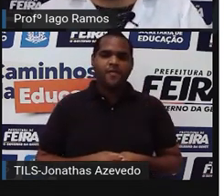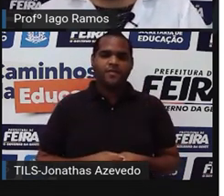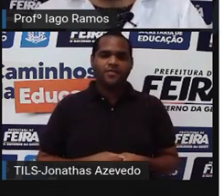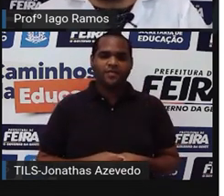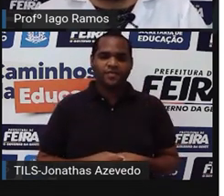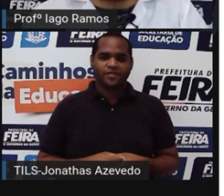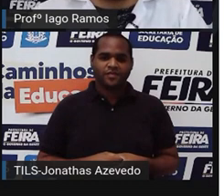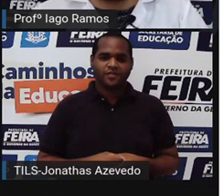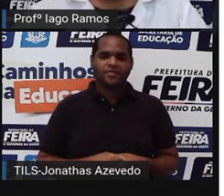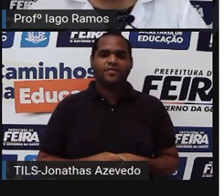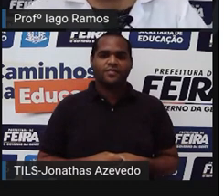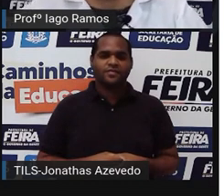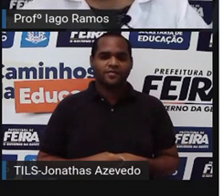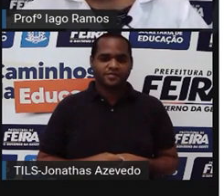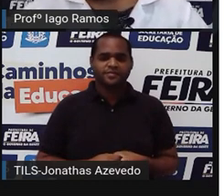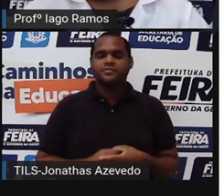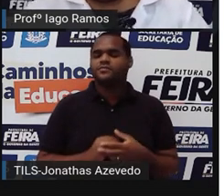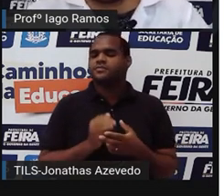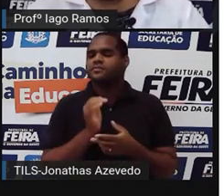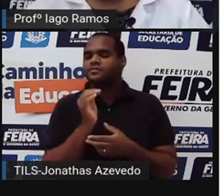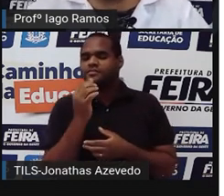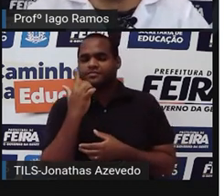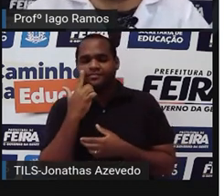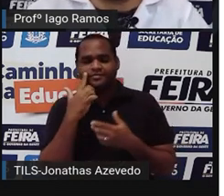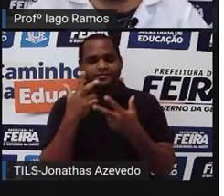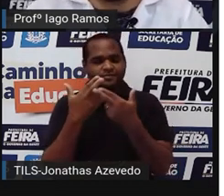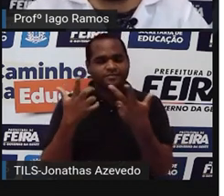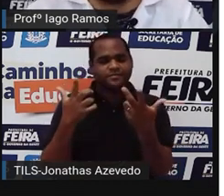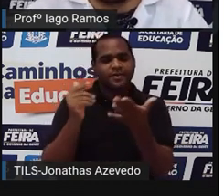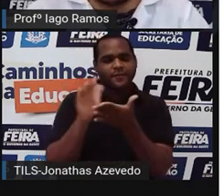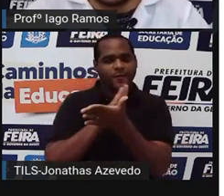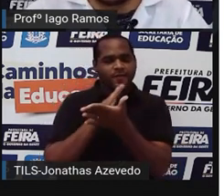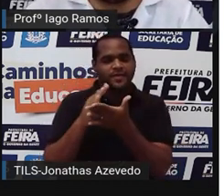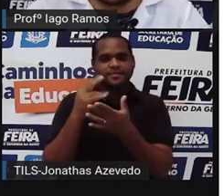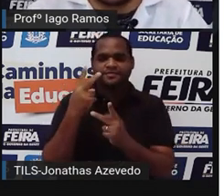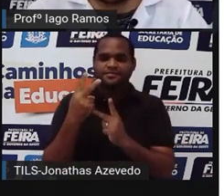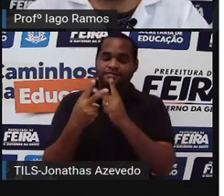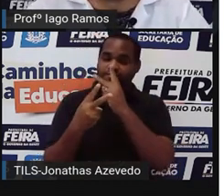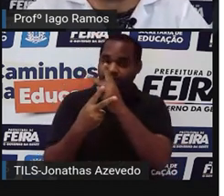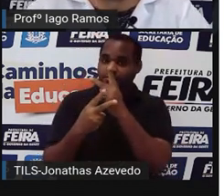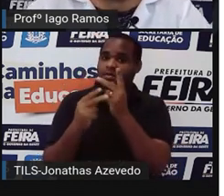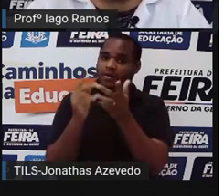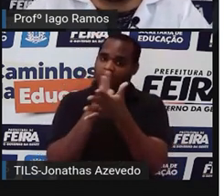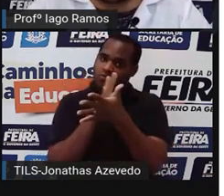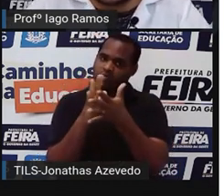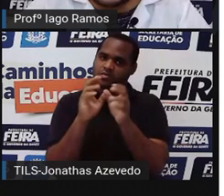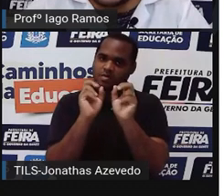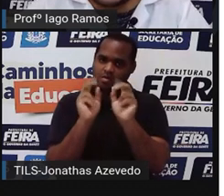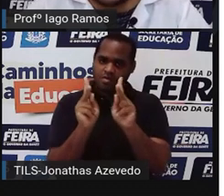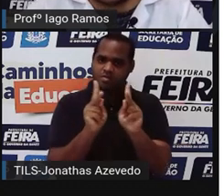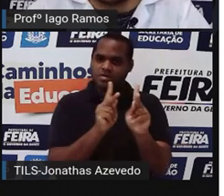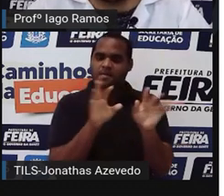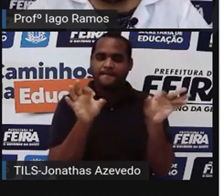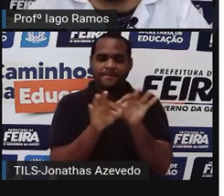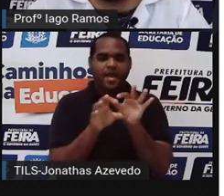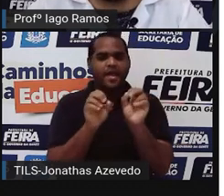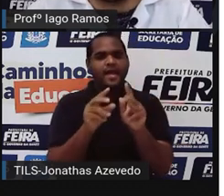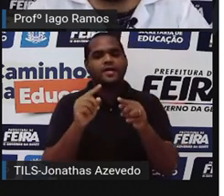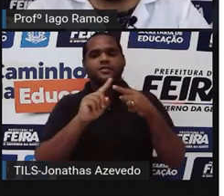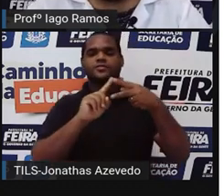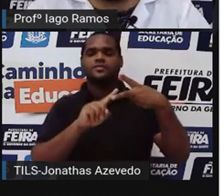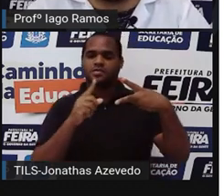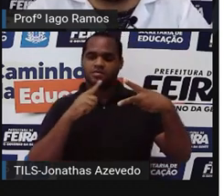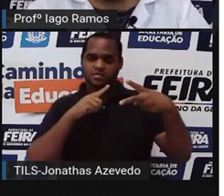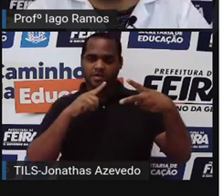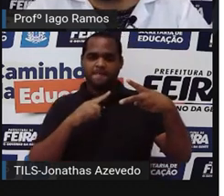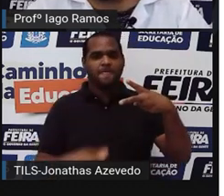Temos ali, ó, nessa tela alguns exemplos de equação de segundo grau. Uma é completa e aquelas duas que estão sendo ali, olha